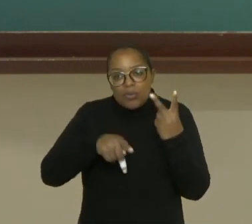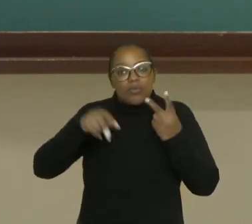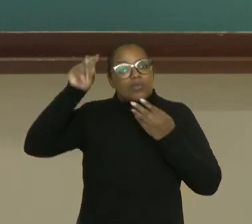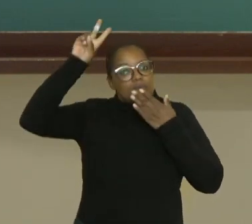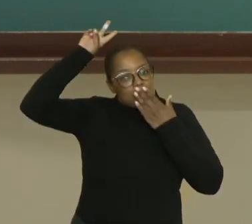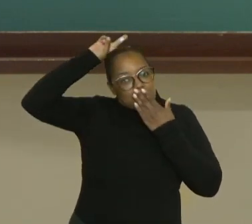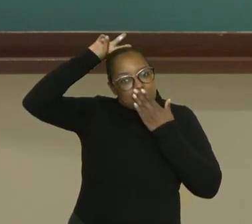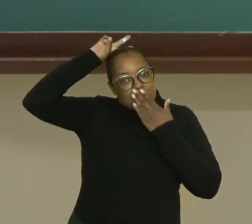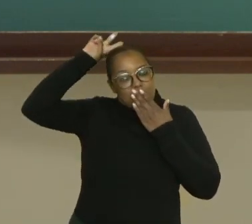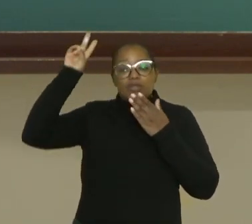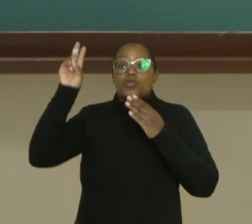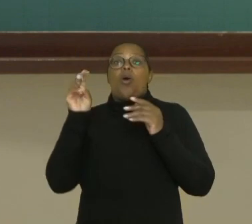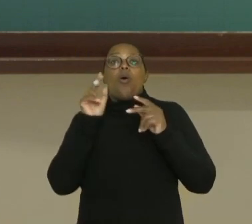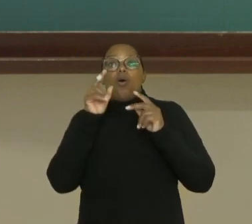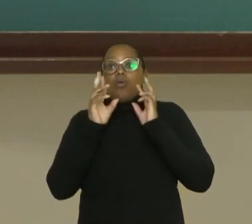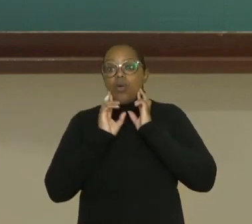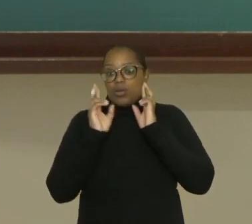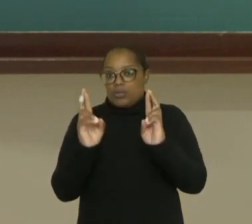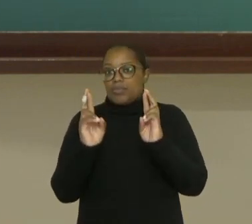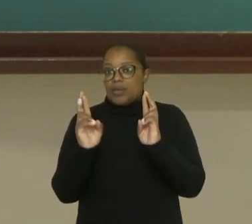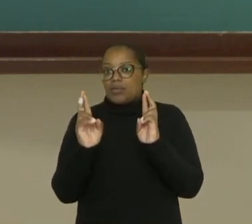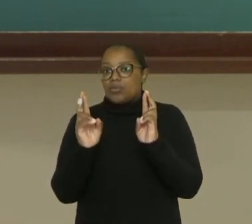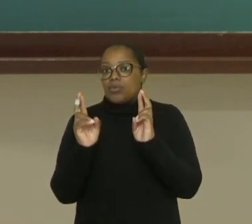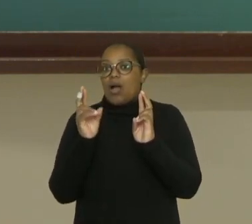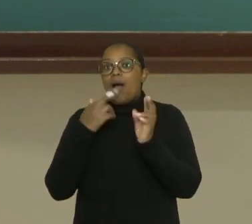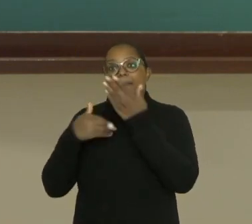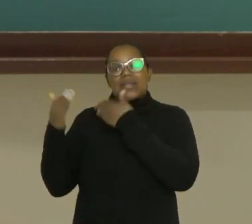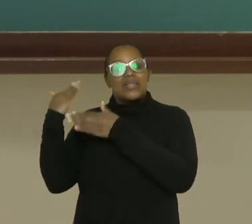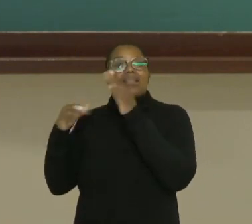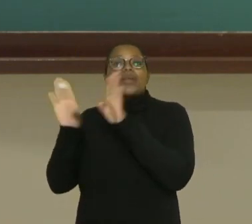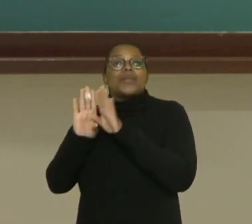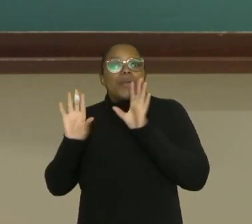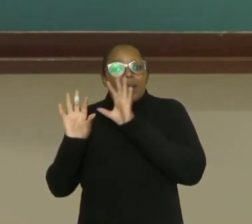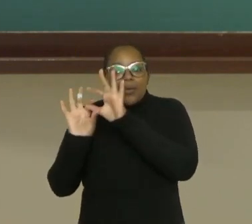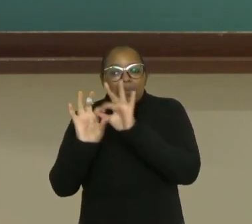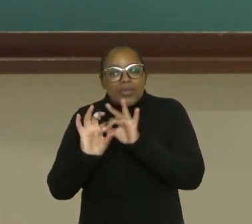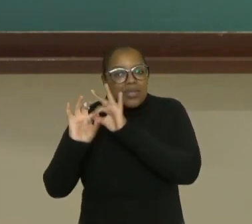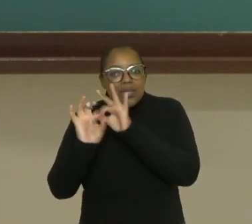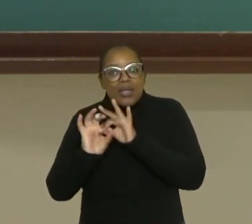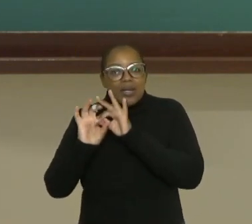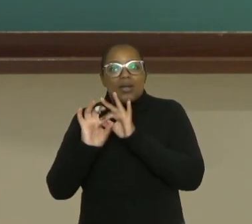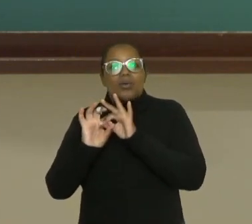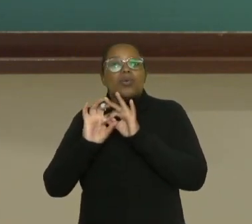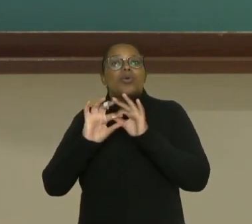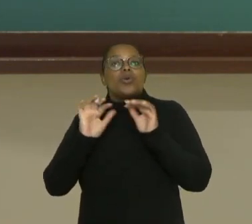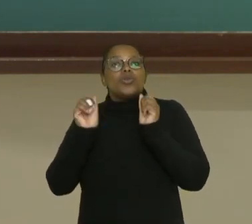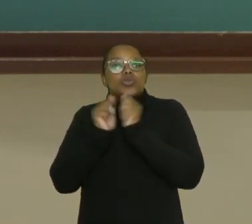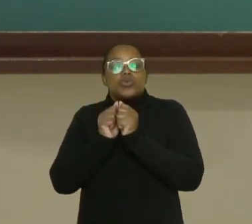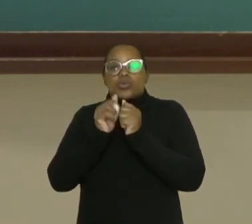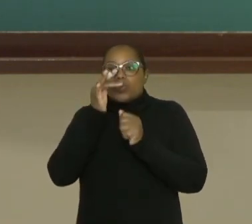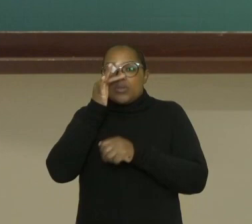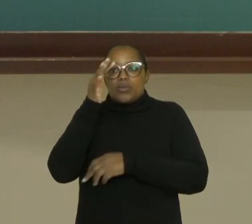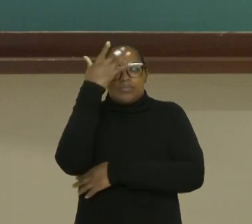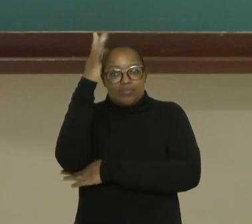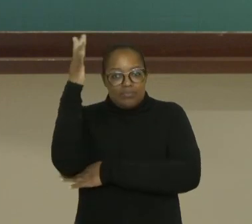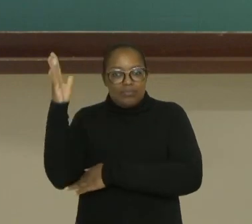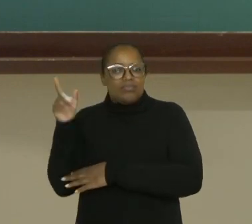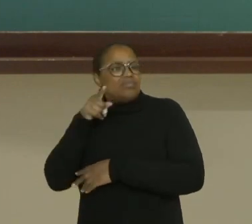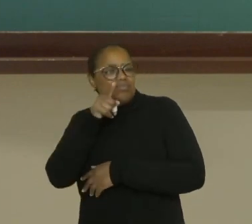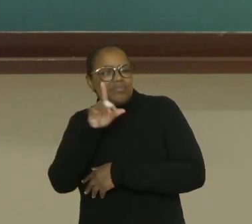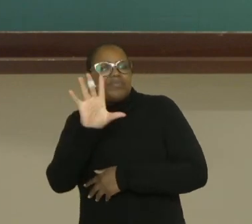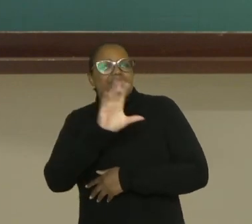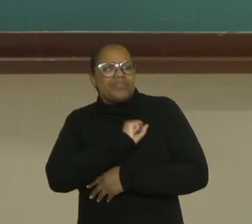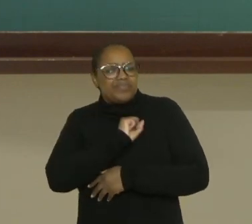o respeito aos ancestrais e a harmonia e o equilíbrio com a natureza. Estão gostando da aula até aqui?